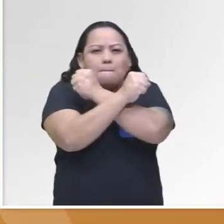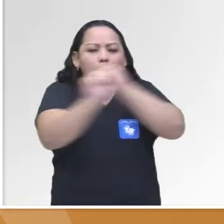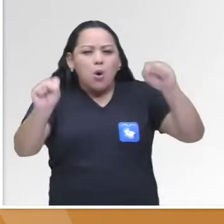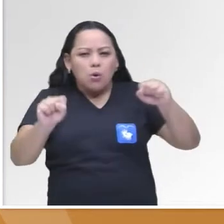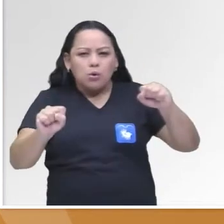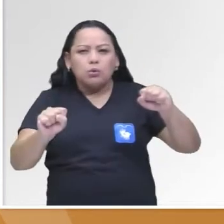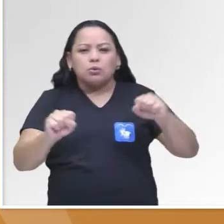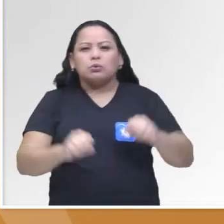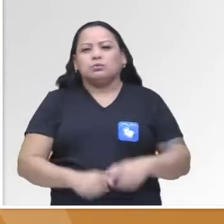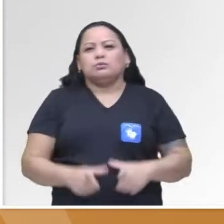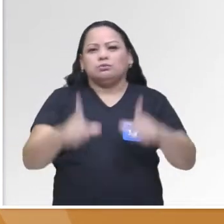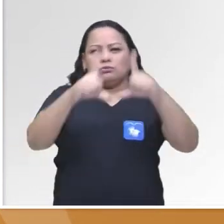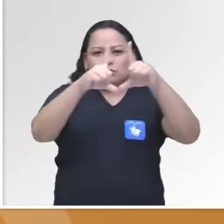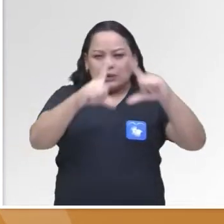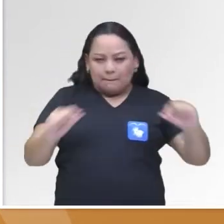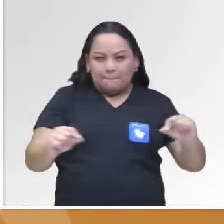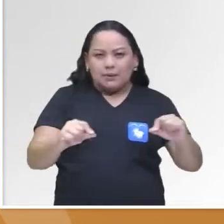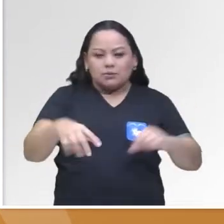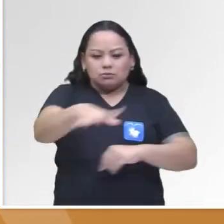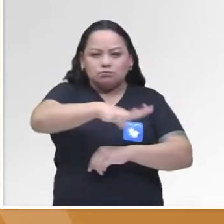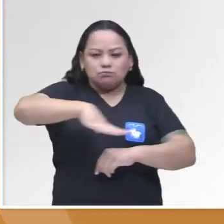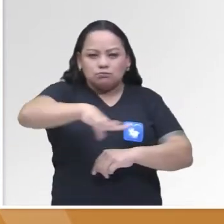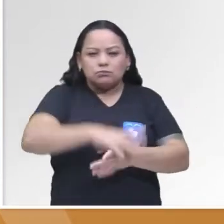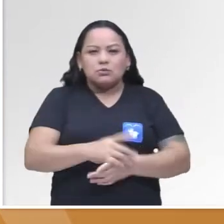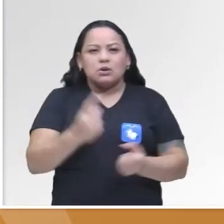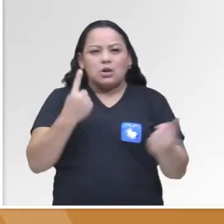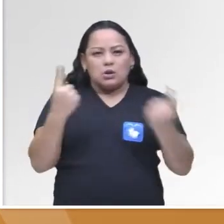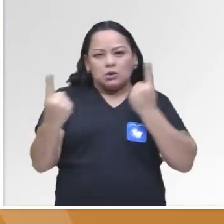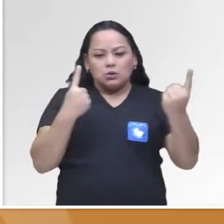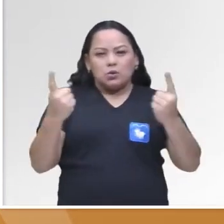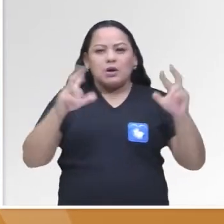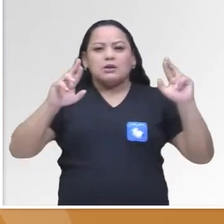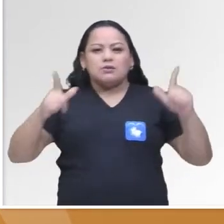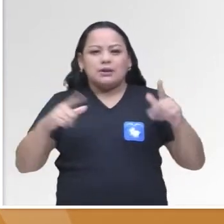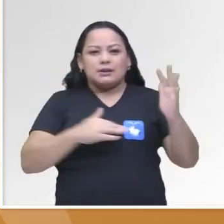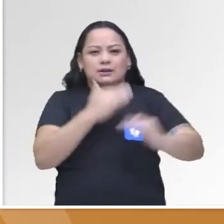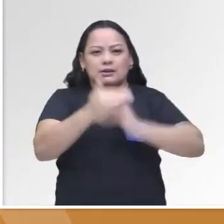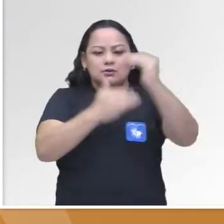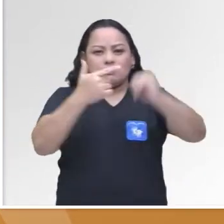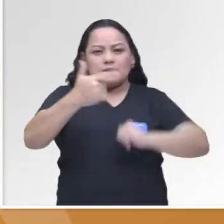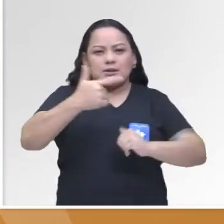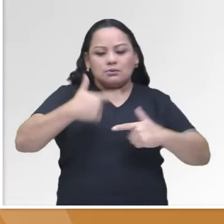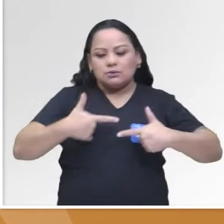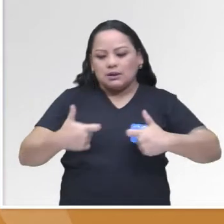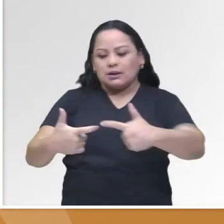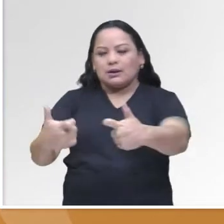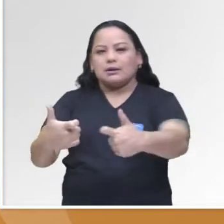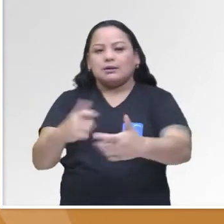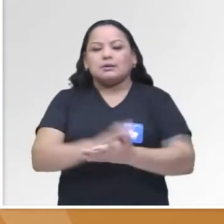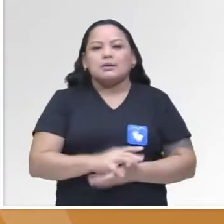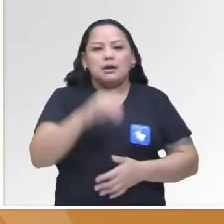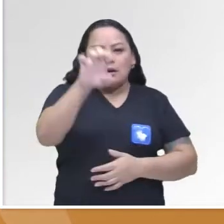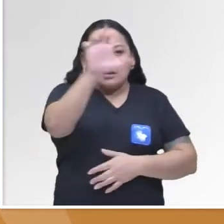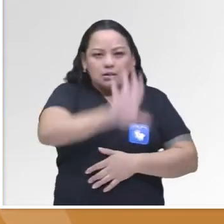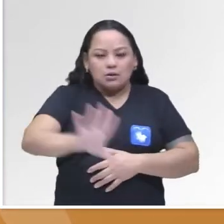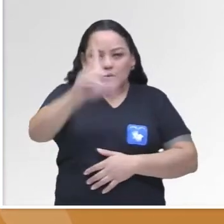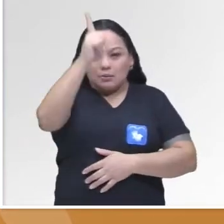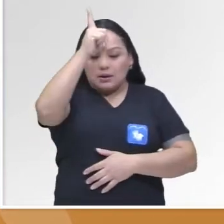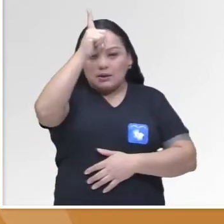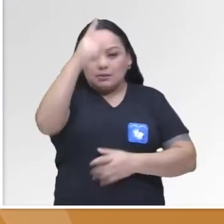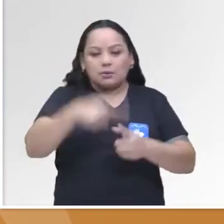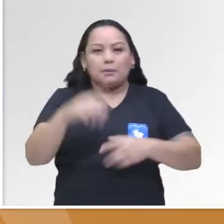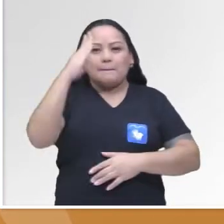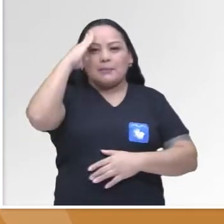base de Pearl Harbor, nós vamos começar a ter duas frentes diferentes sendo desenvolvidas nessa Segunda Guerra Mundial. Na Europa, a gente tem a Alemanha como o